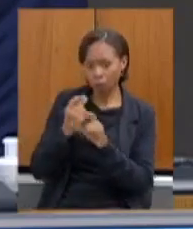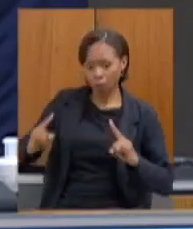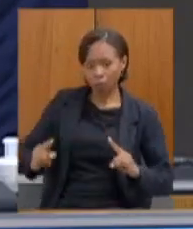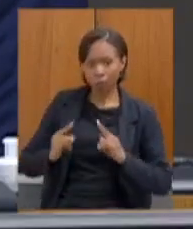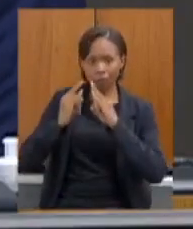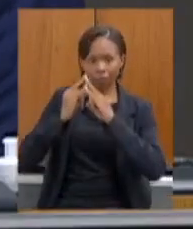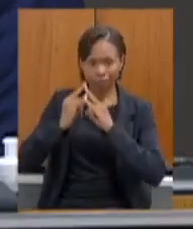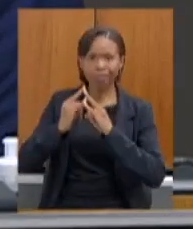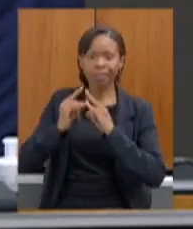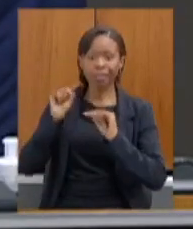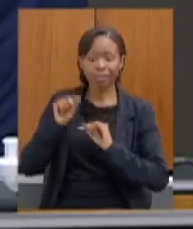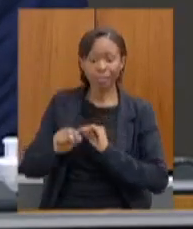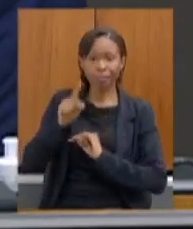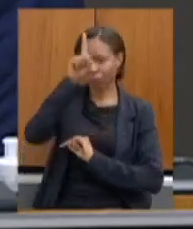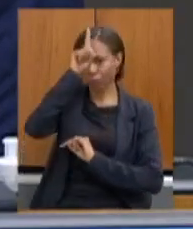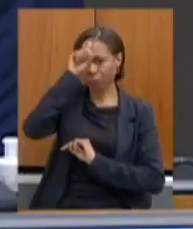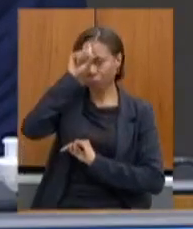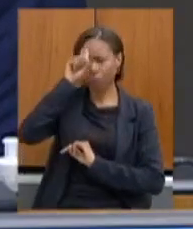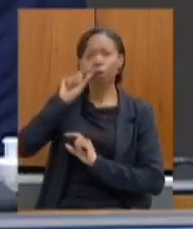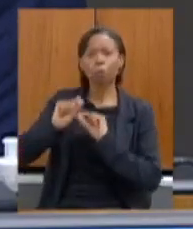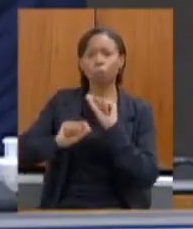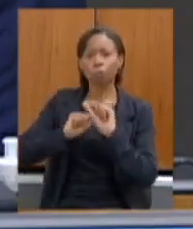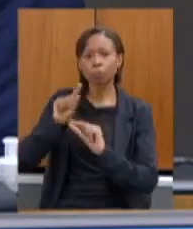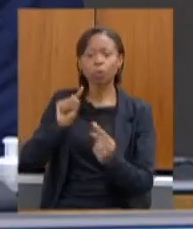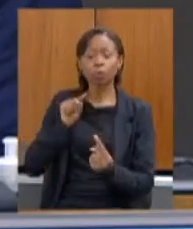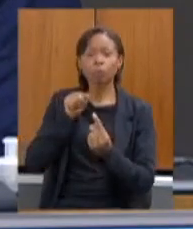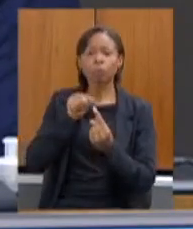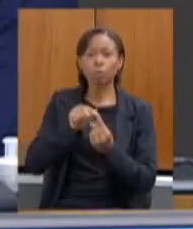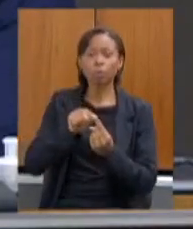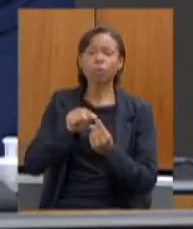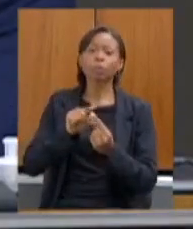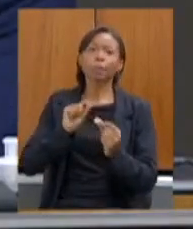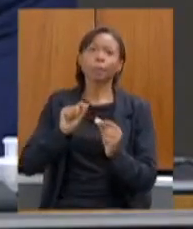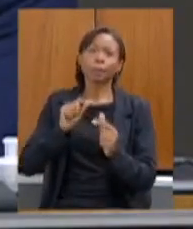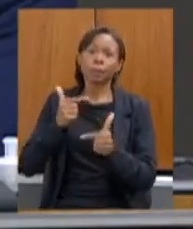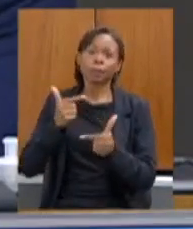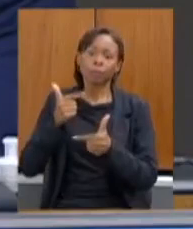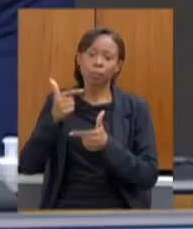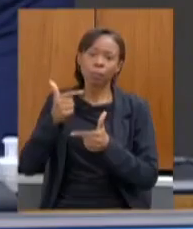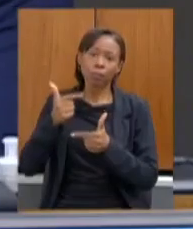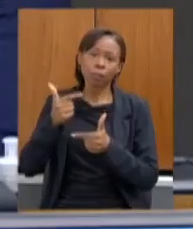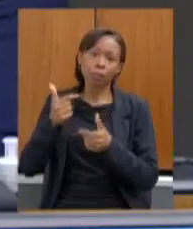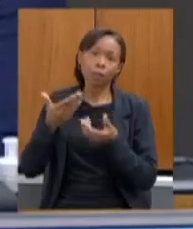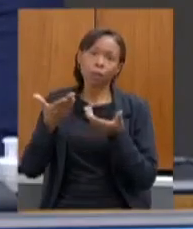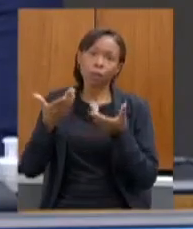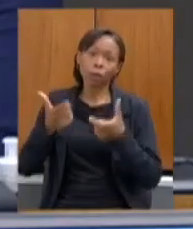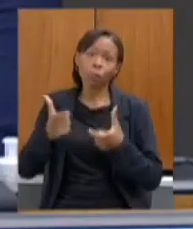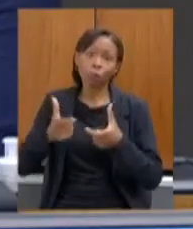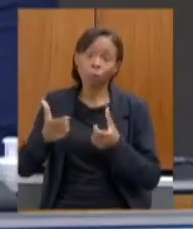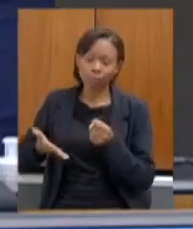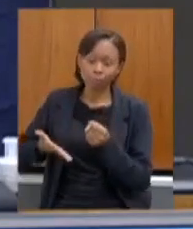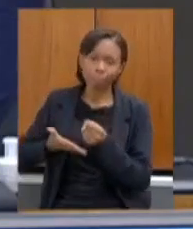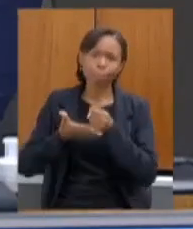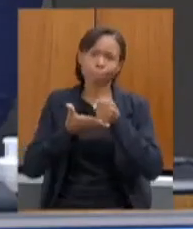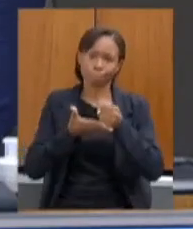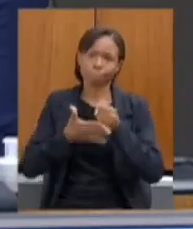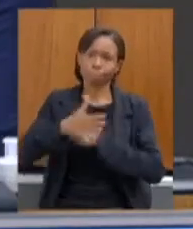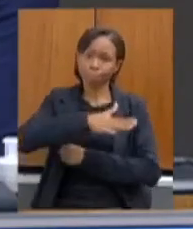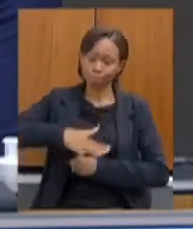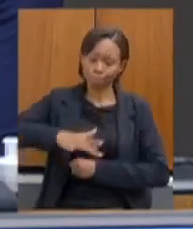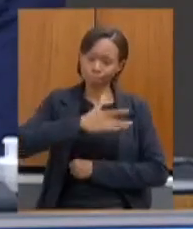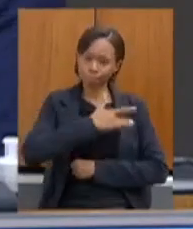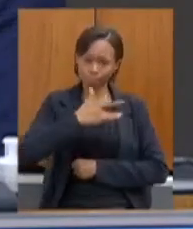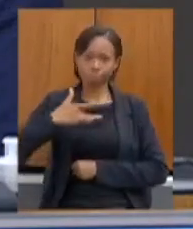sempre teve a sua vocação de trabalhar com ser um acessório à nossa rede de saúde